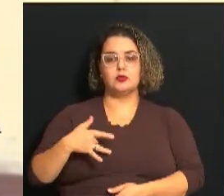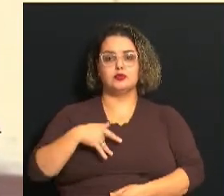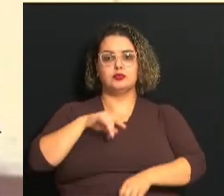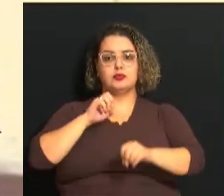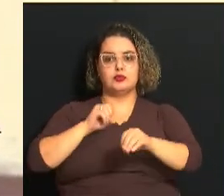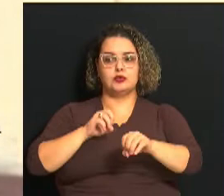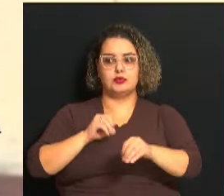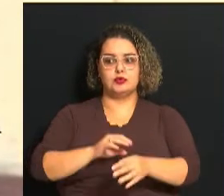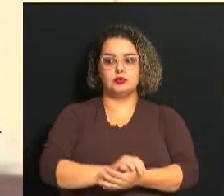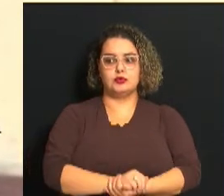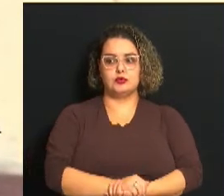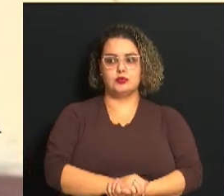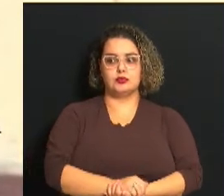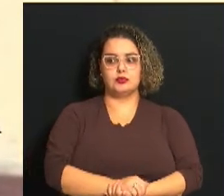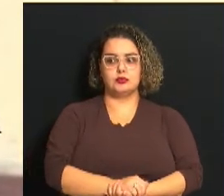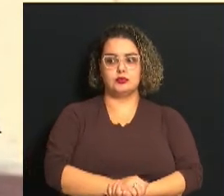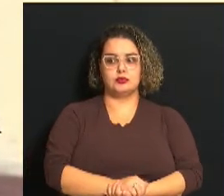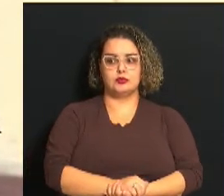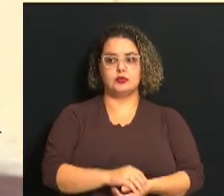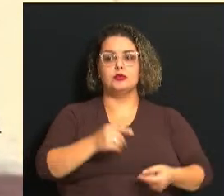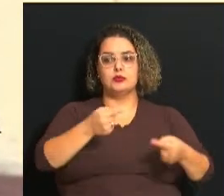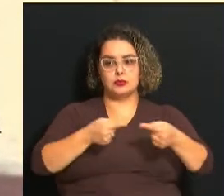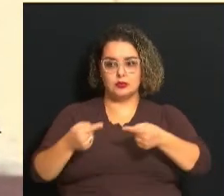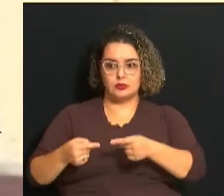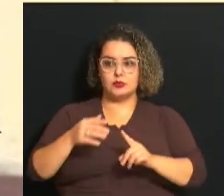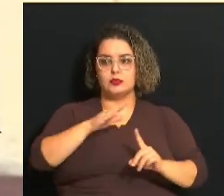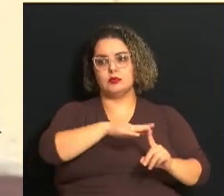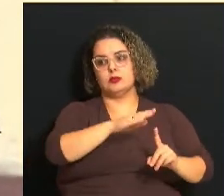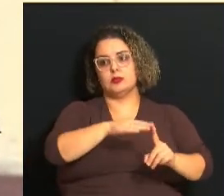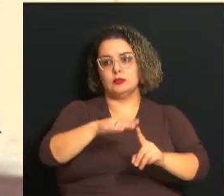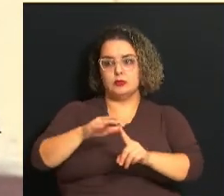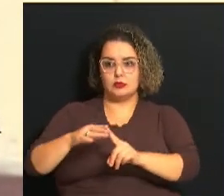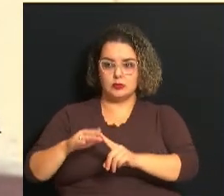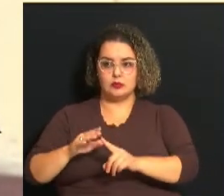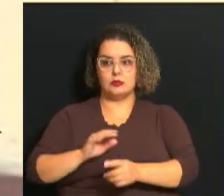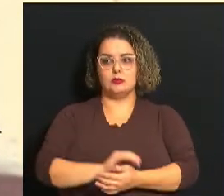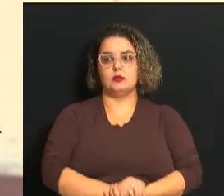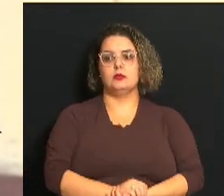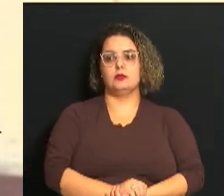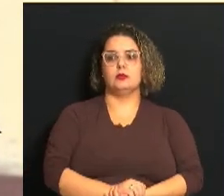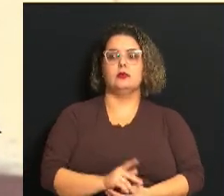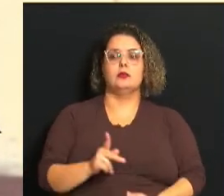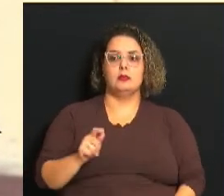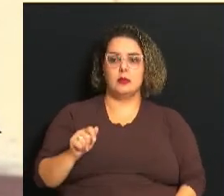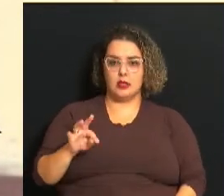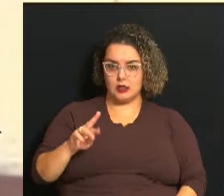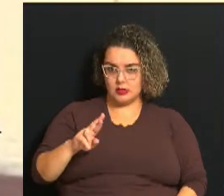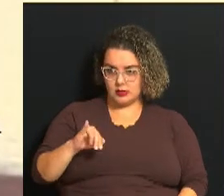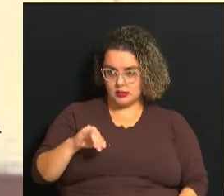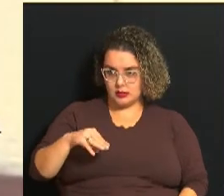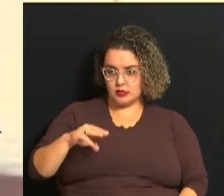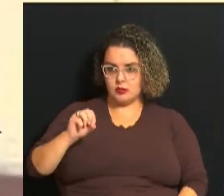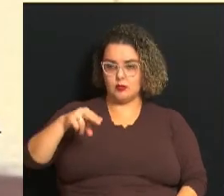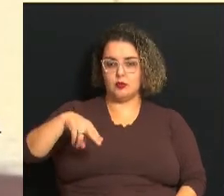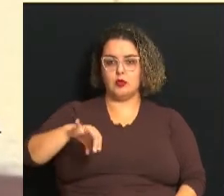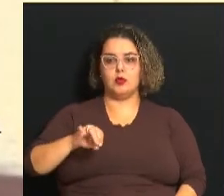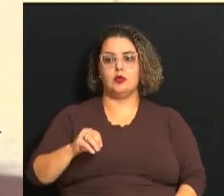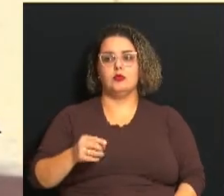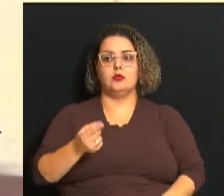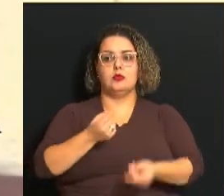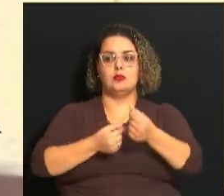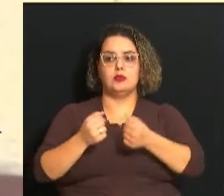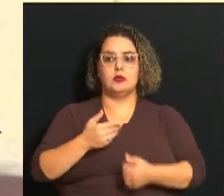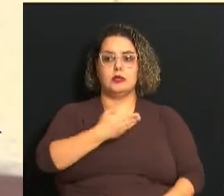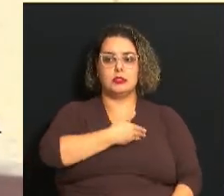é debatemos a questão ambiental patrimônio discutimos a questão de Finanças Públicas